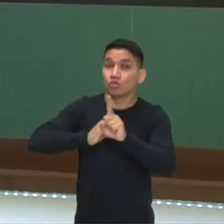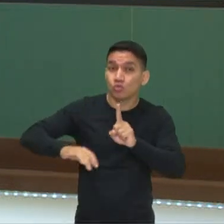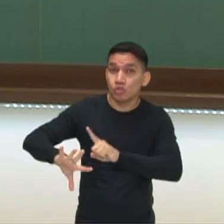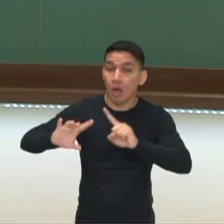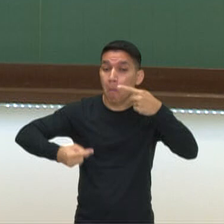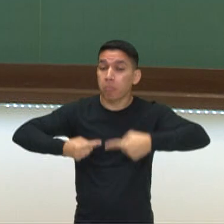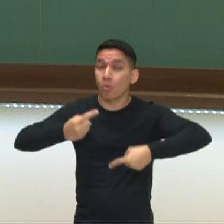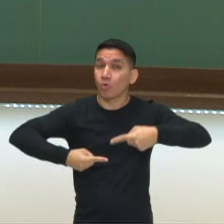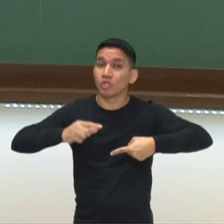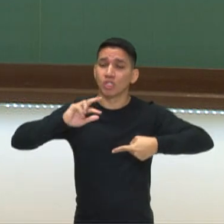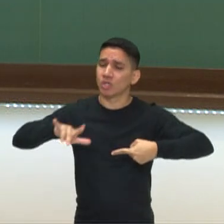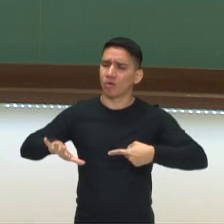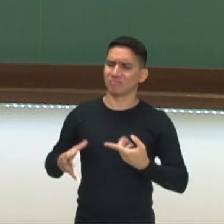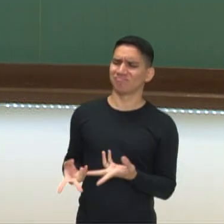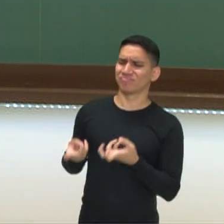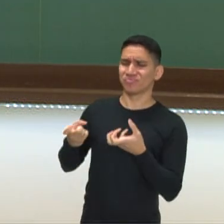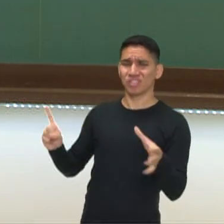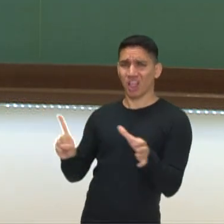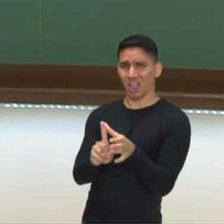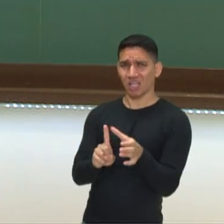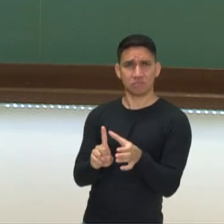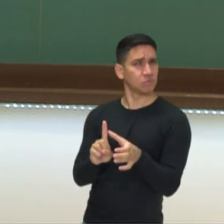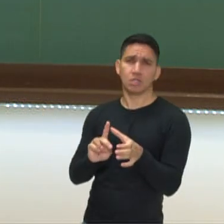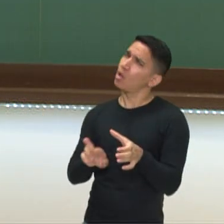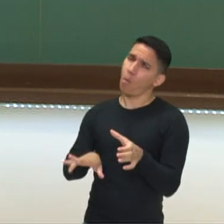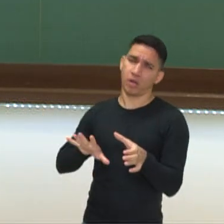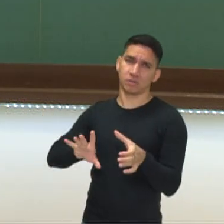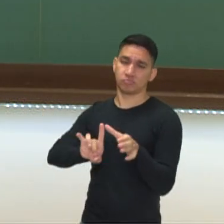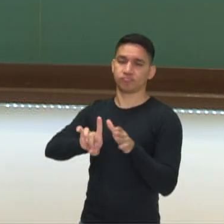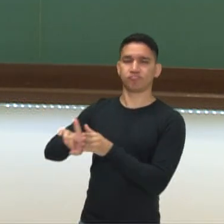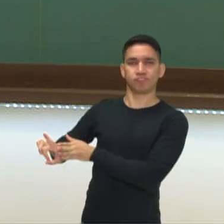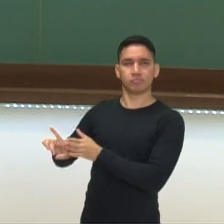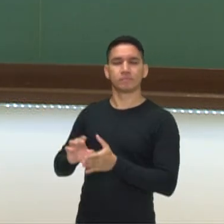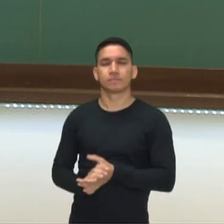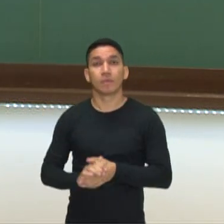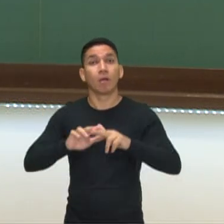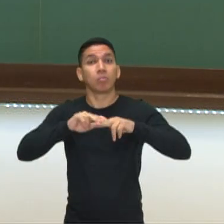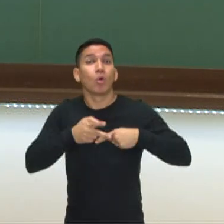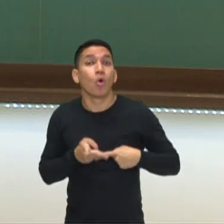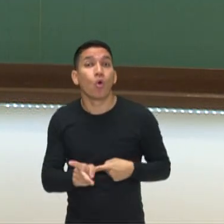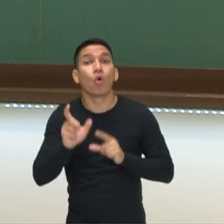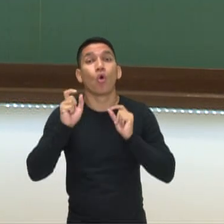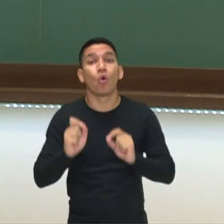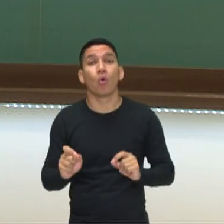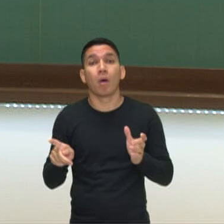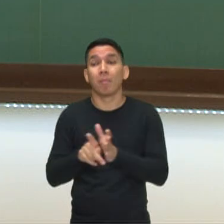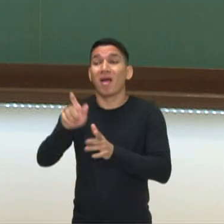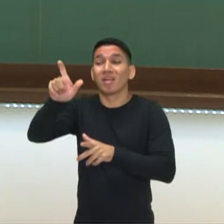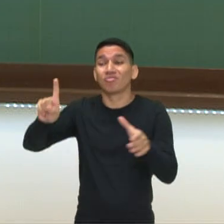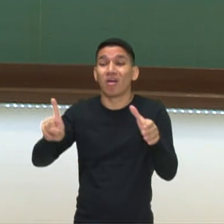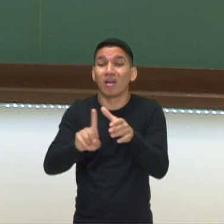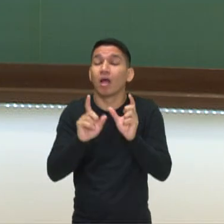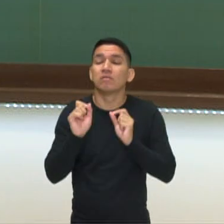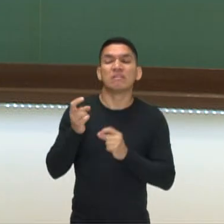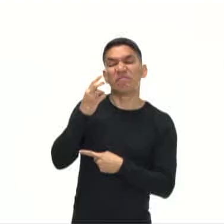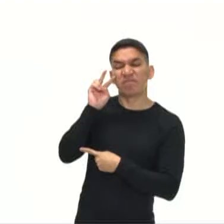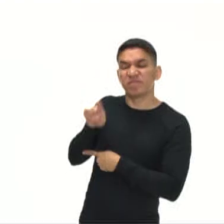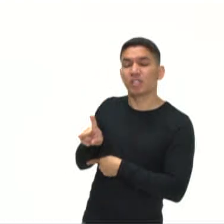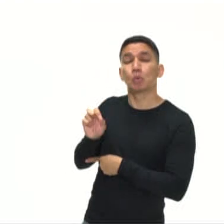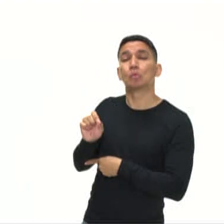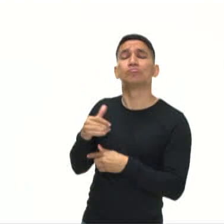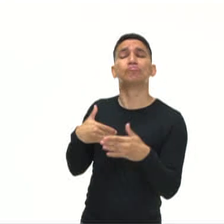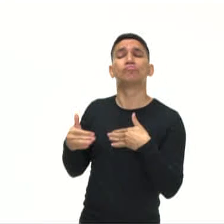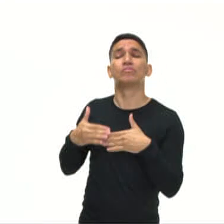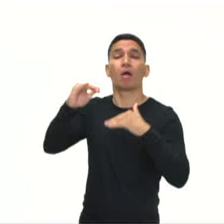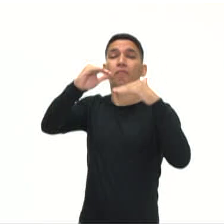cidadãs, né? Então, como para resumir, né, nessa hierarquia social, o indivíduo era visto segundo o seu maior ou menor grau